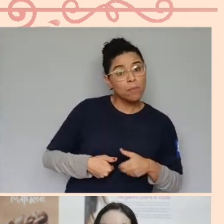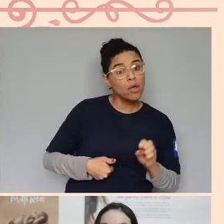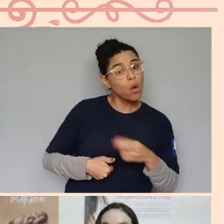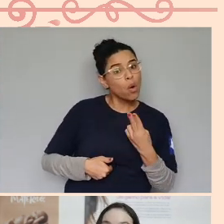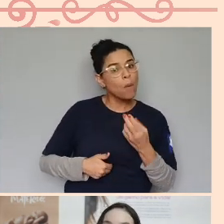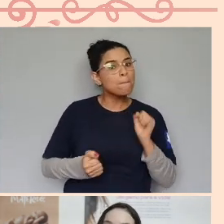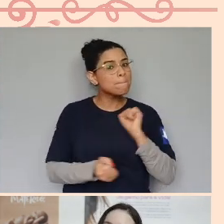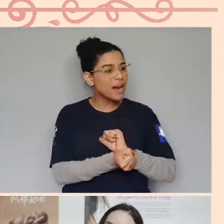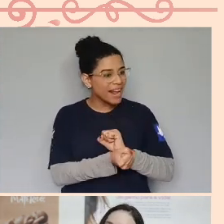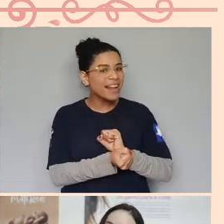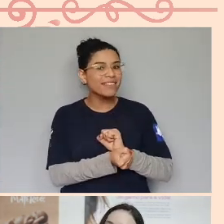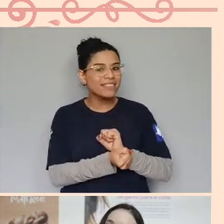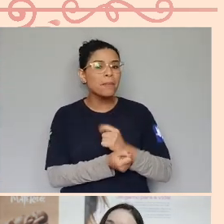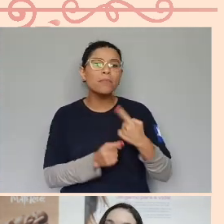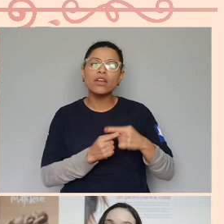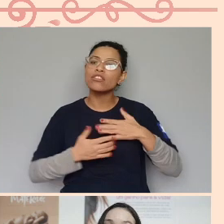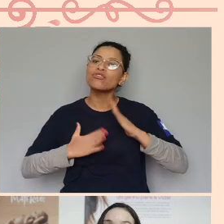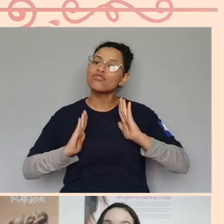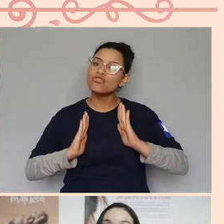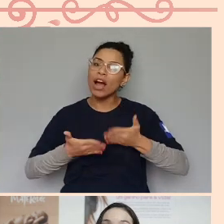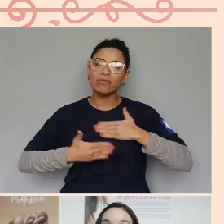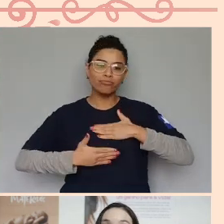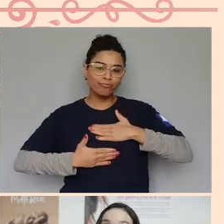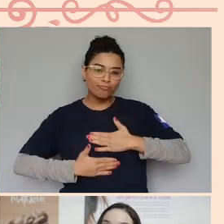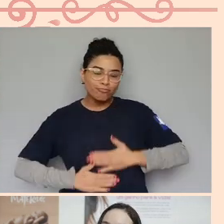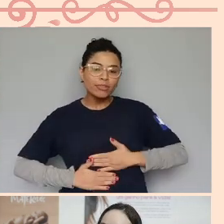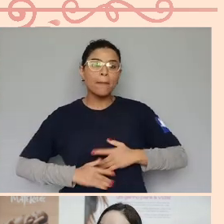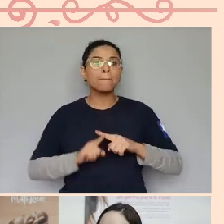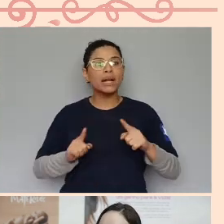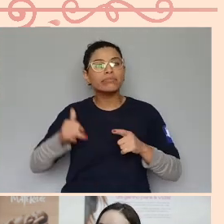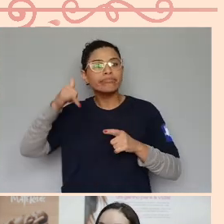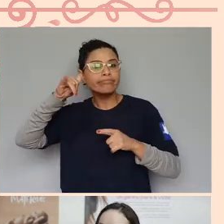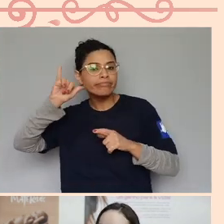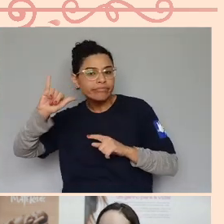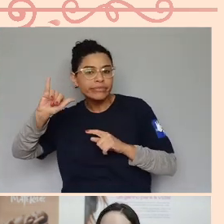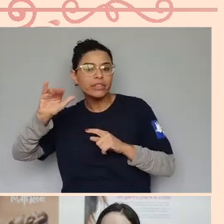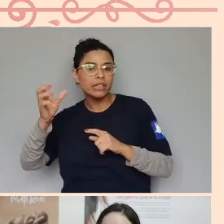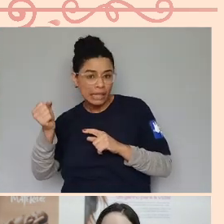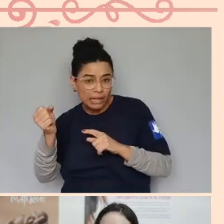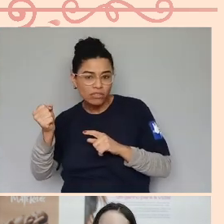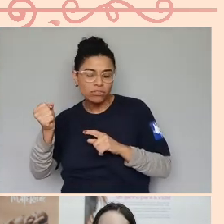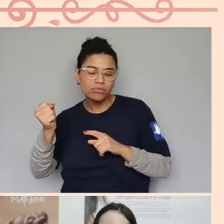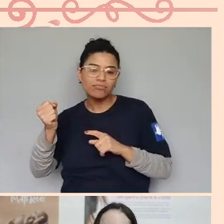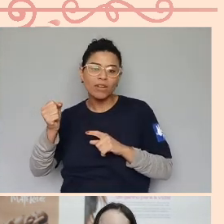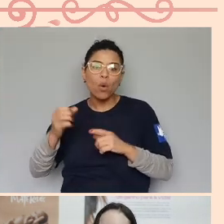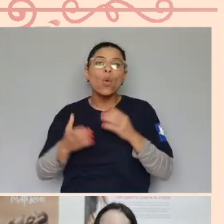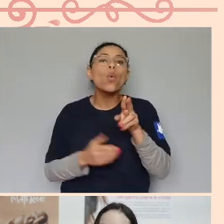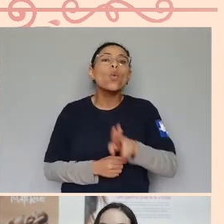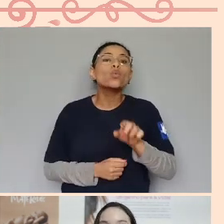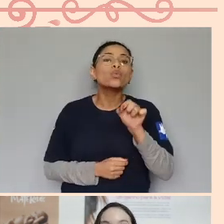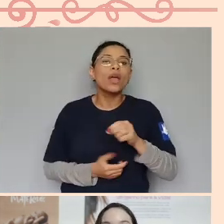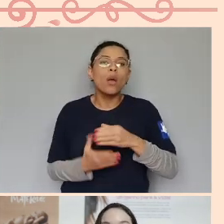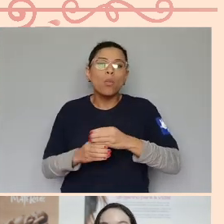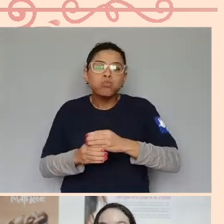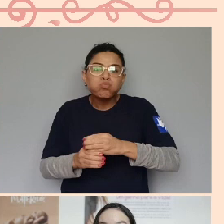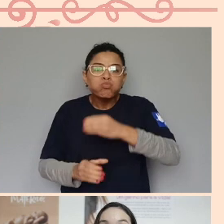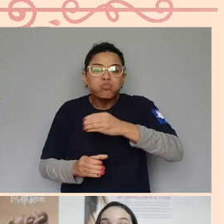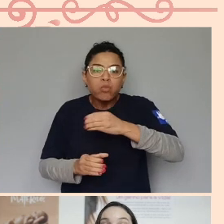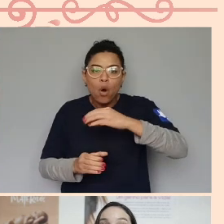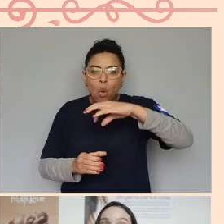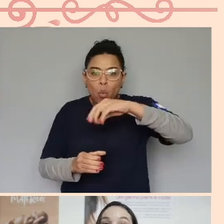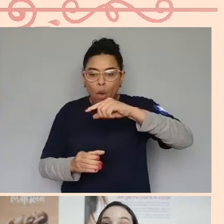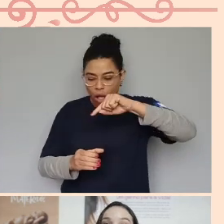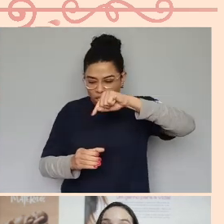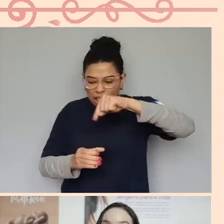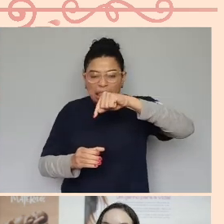saciada. Agora, pela fórmula, muitas vezes é usada a mamadeira e às vezes a mãe faz até aquele rombo na mamadeira e aí acaba